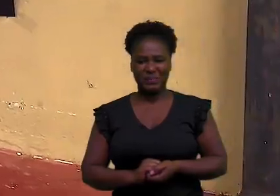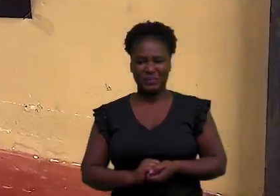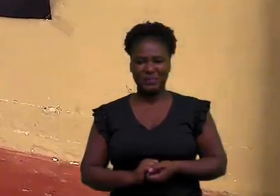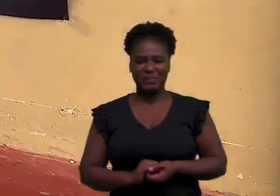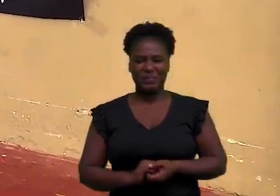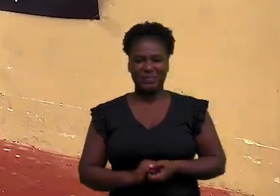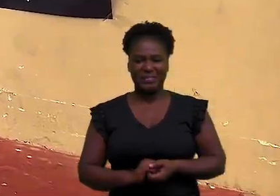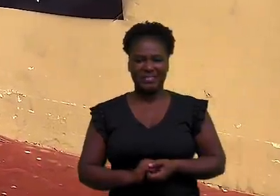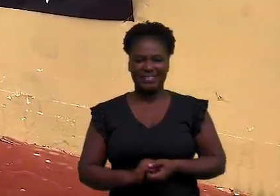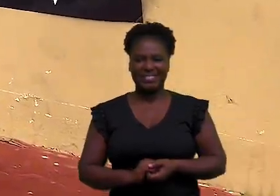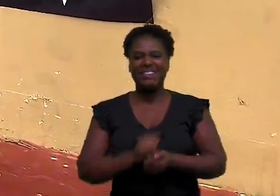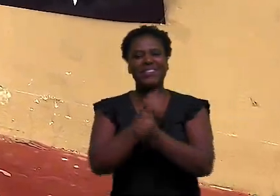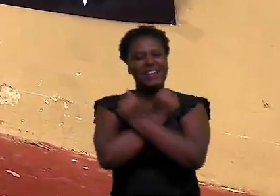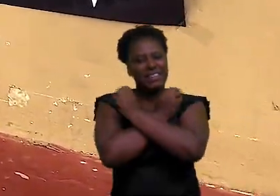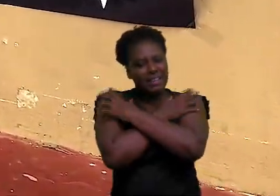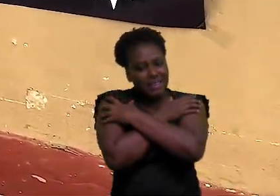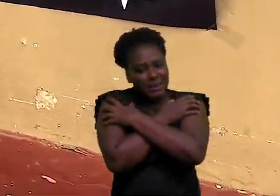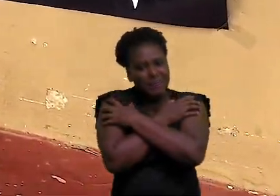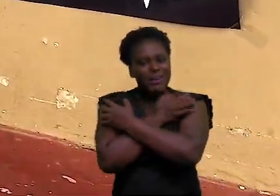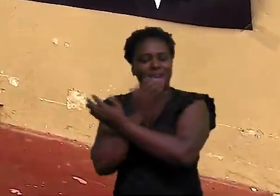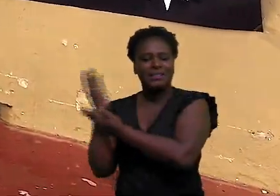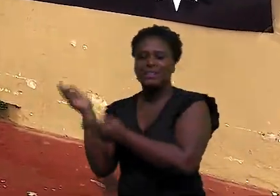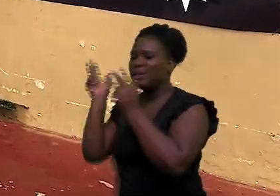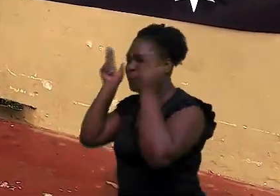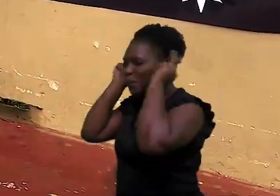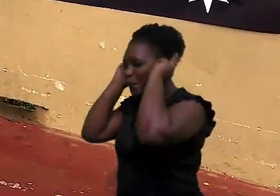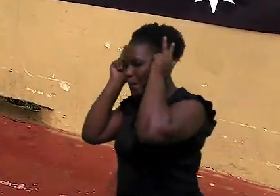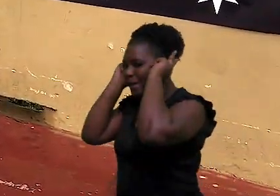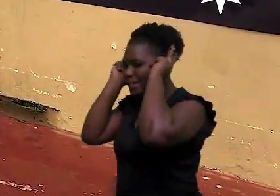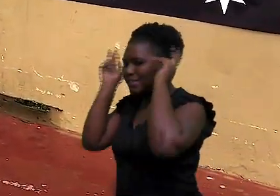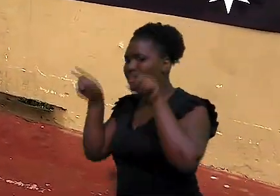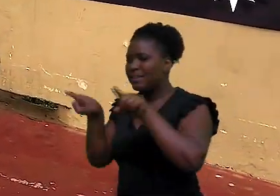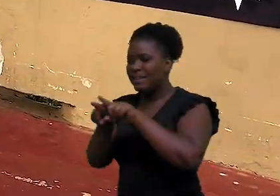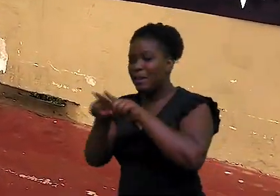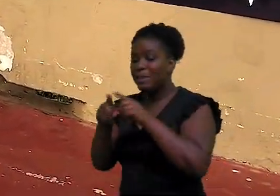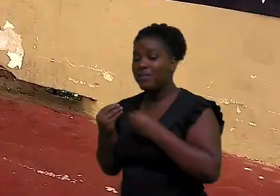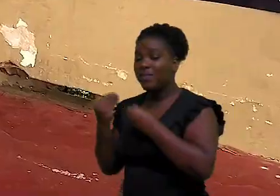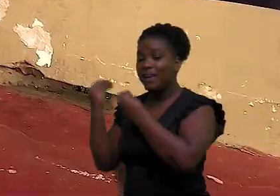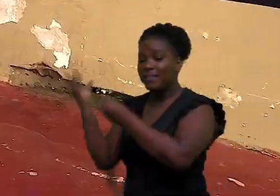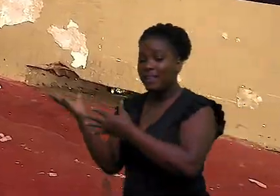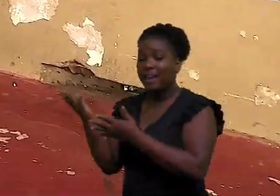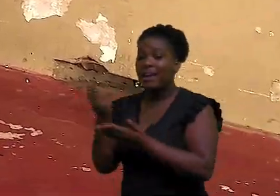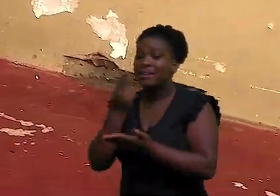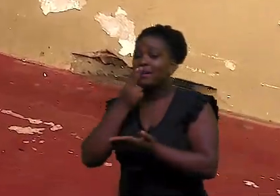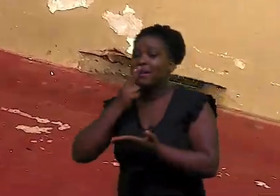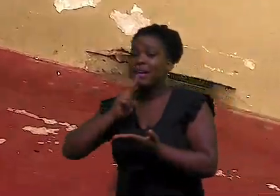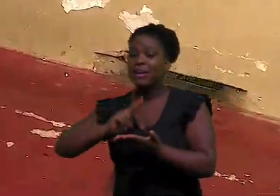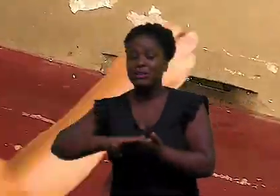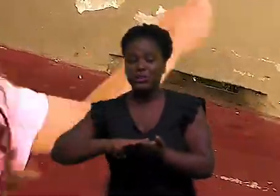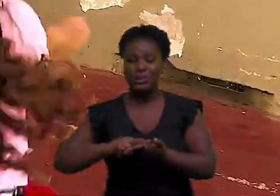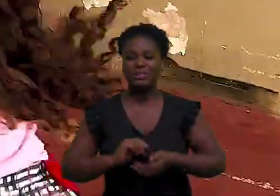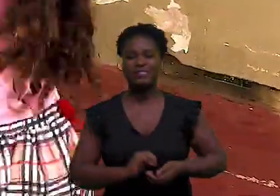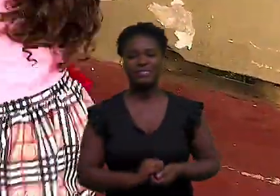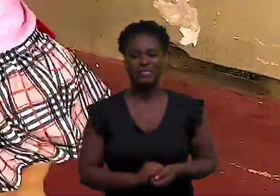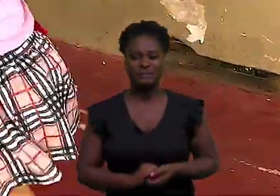vão dar um abraço no PG e vão entregar a cartinha que eles fizeram.